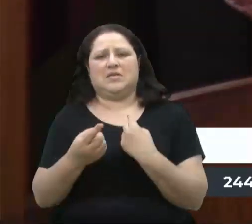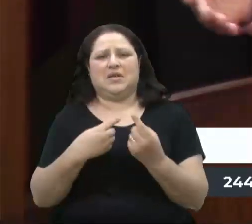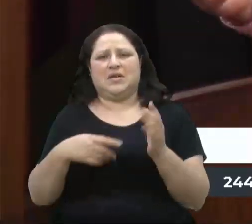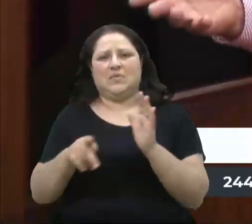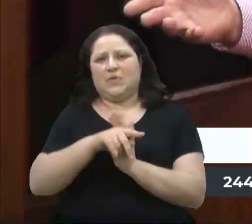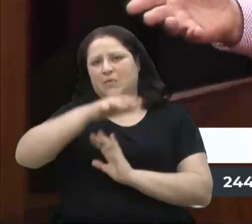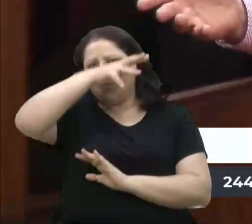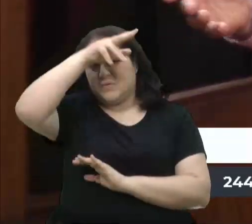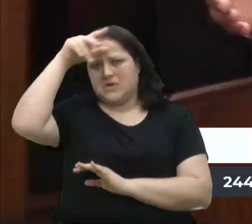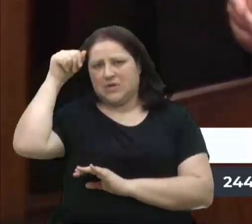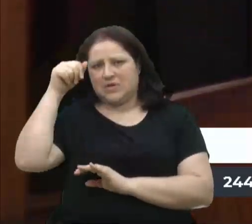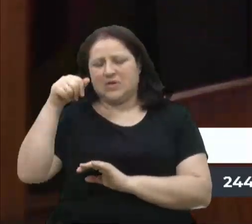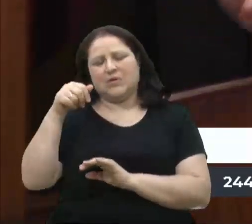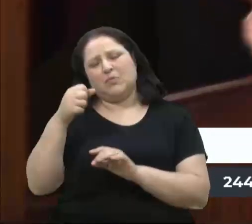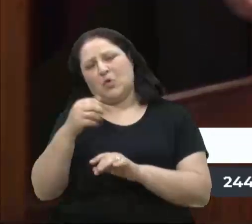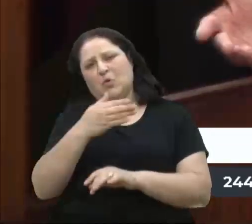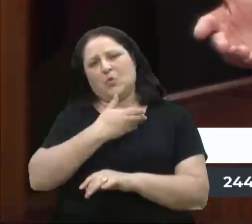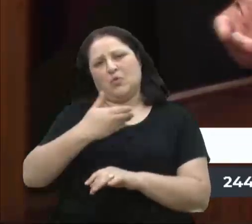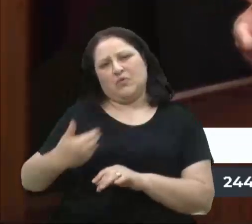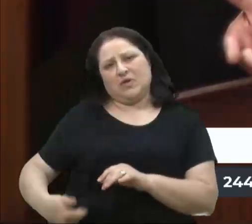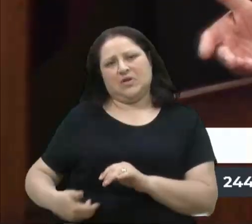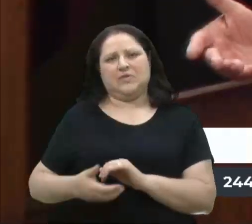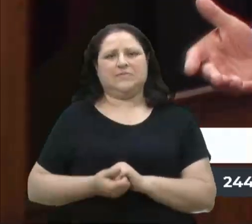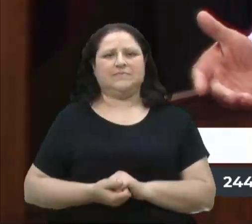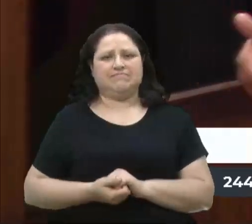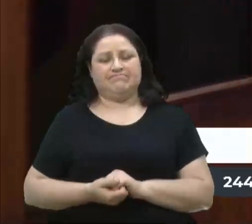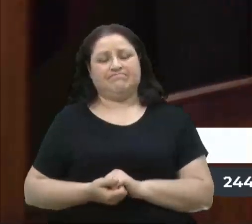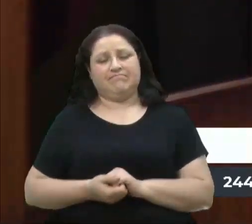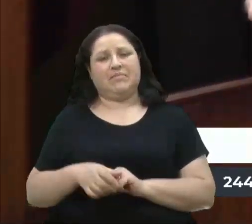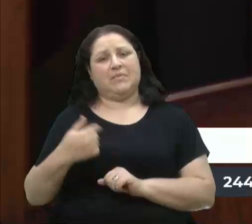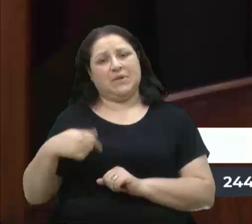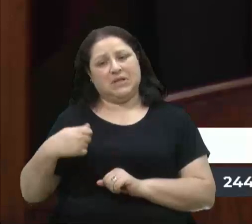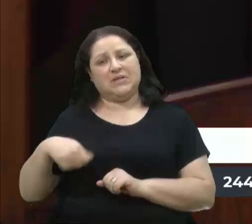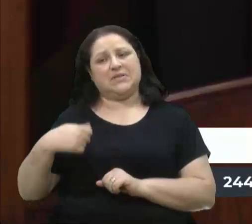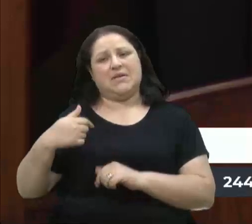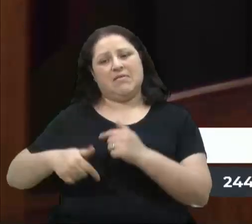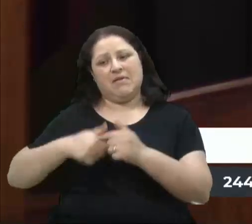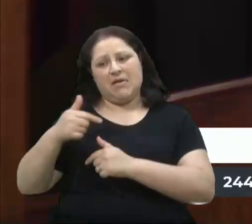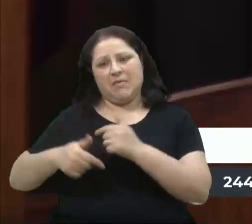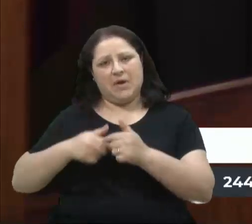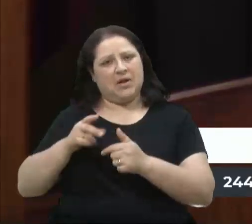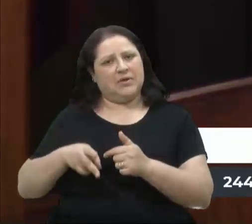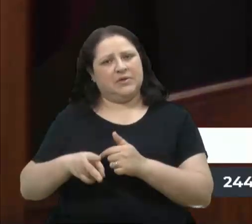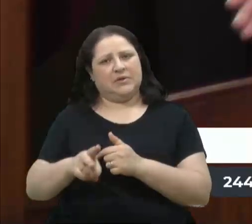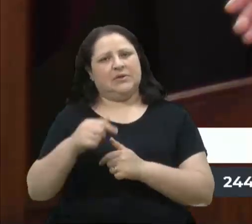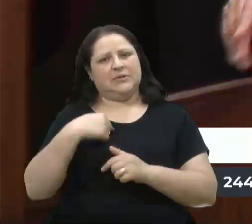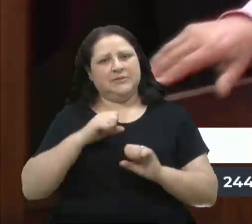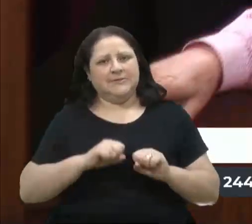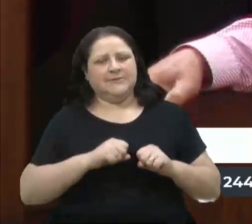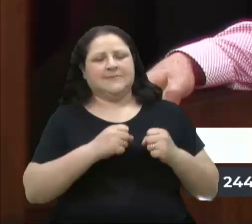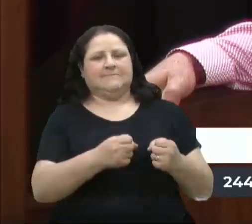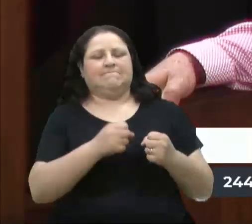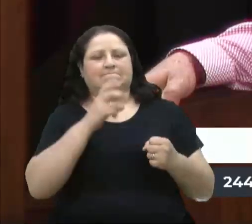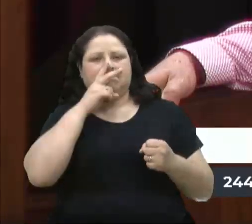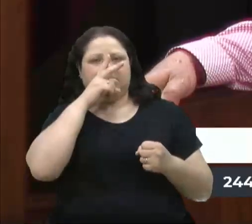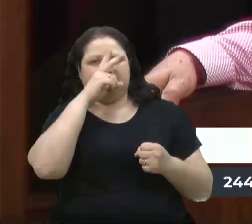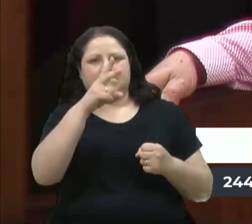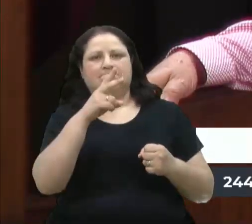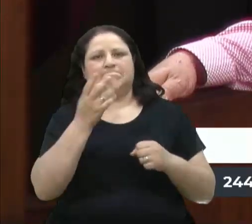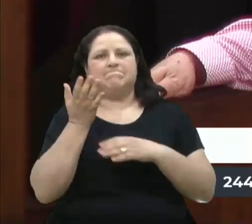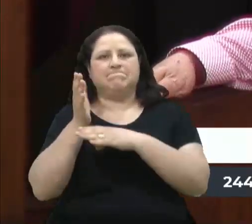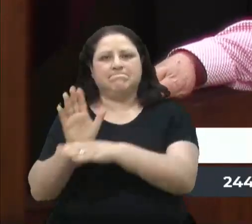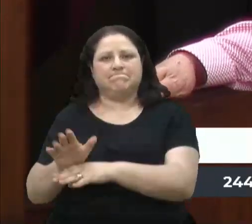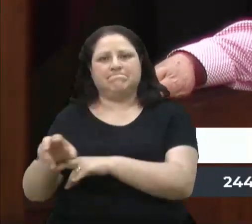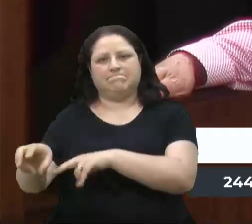um trabalho que precisa ser dado continuidade. Eu vou trabalhar muito forte, vereadora Gladys, porque está na frente da